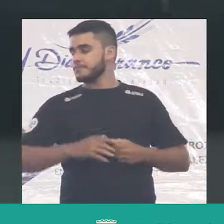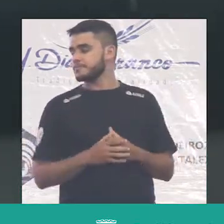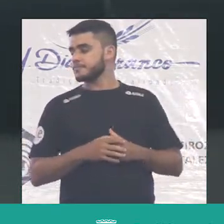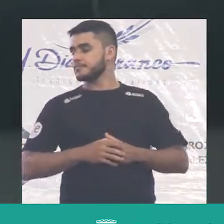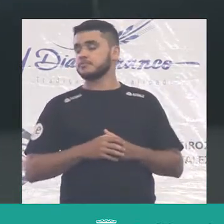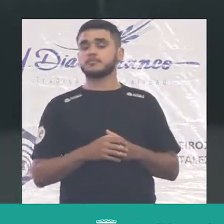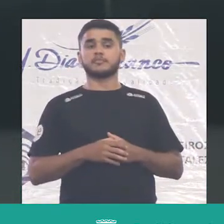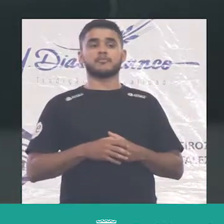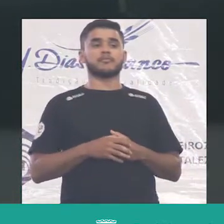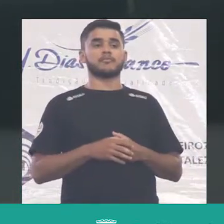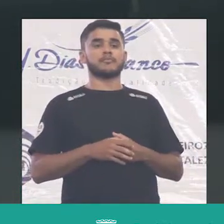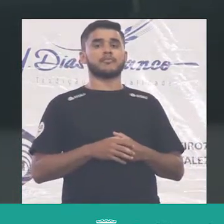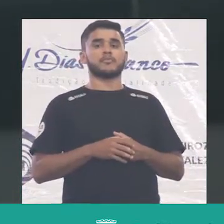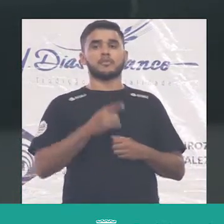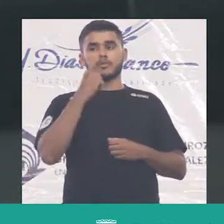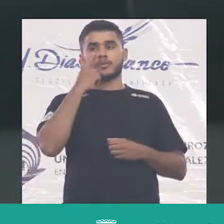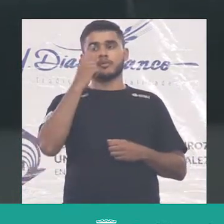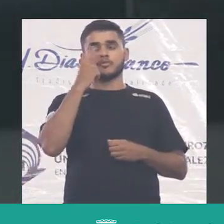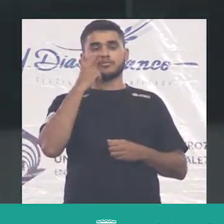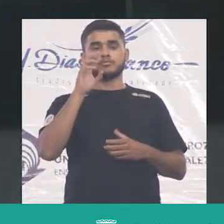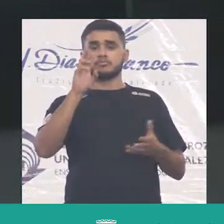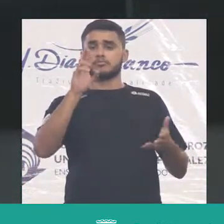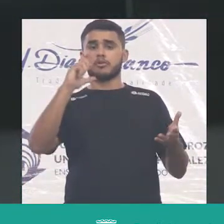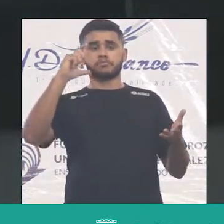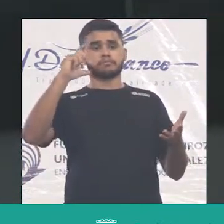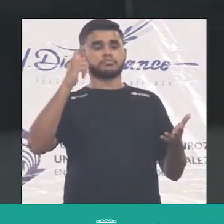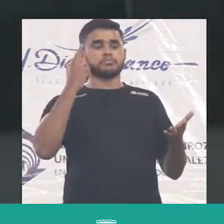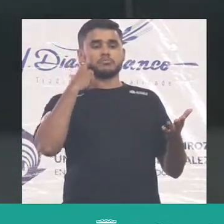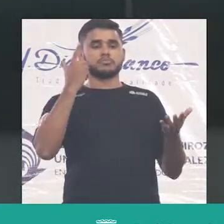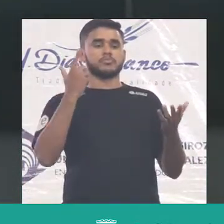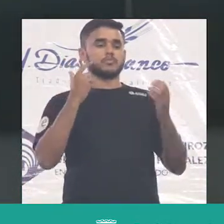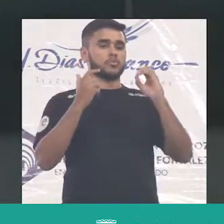Disse que o raio era Rzão e o centro era O.